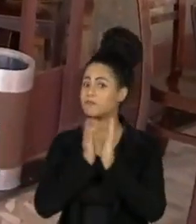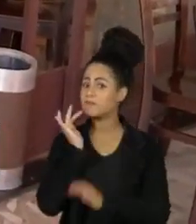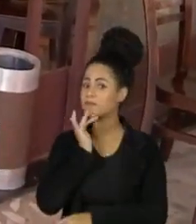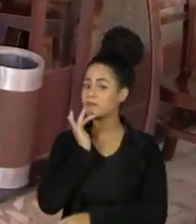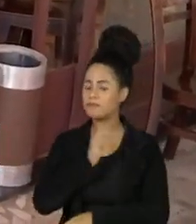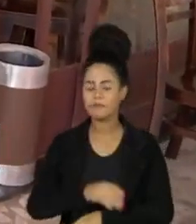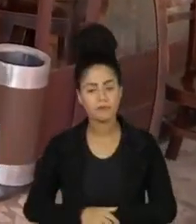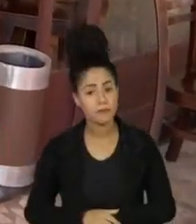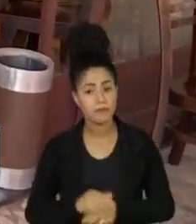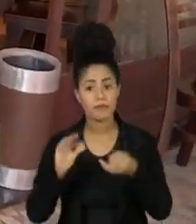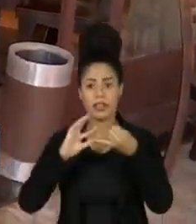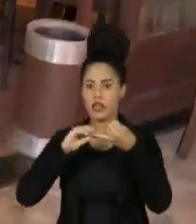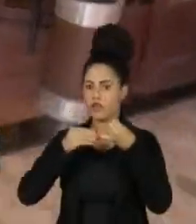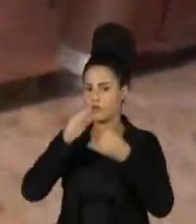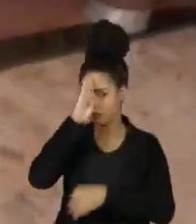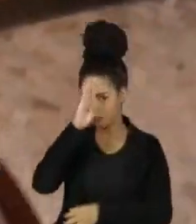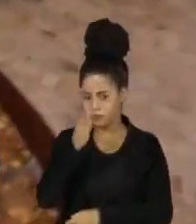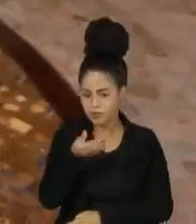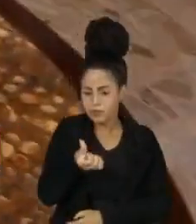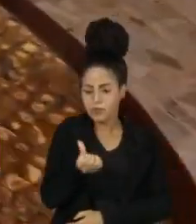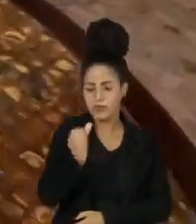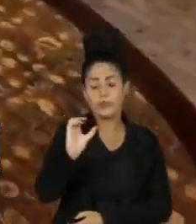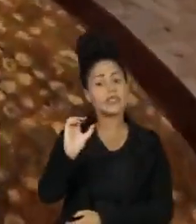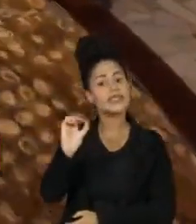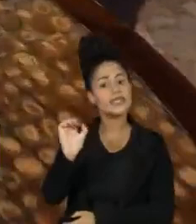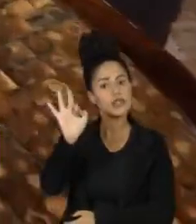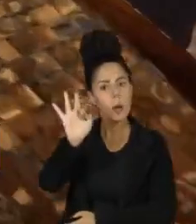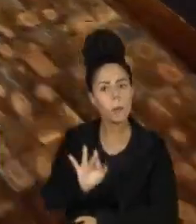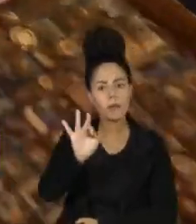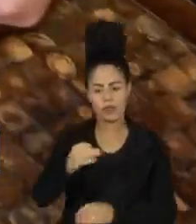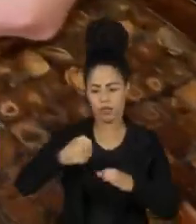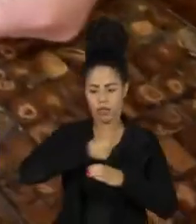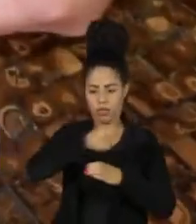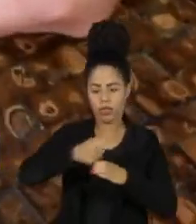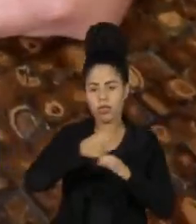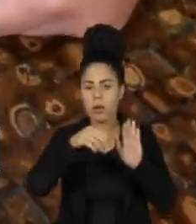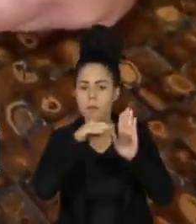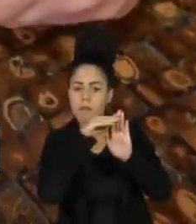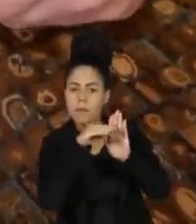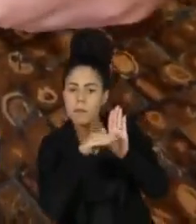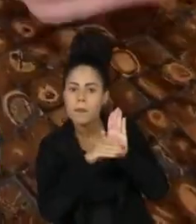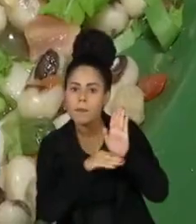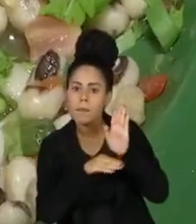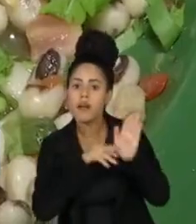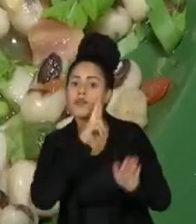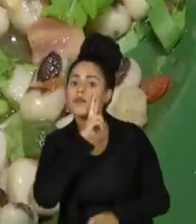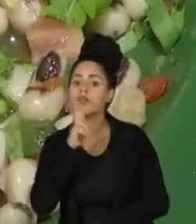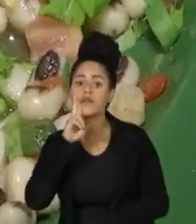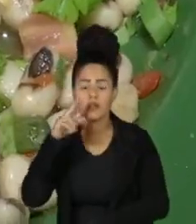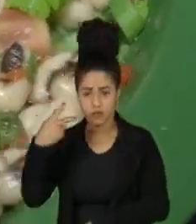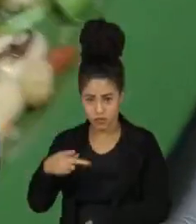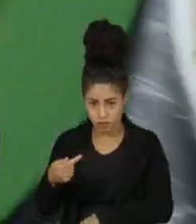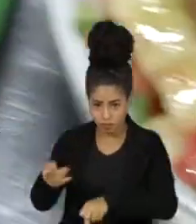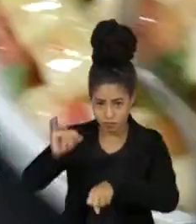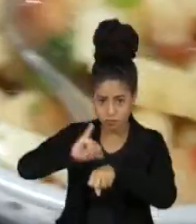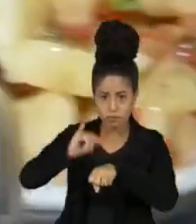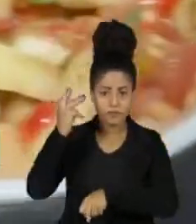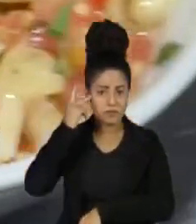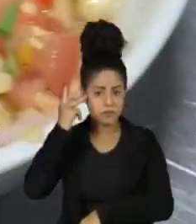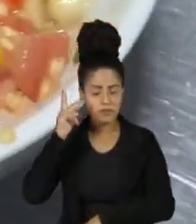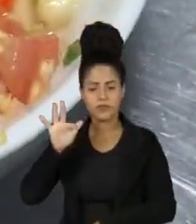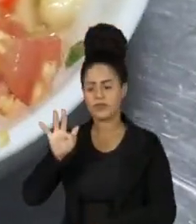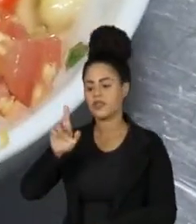é protagonista em mais de 60 pratos do cardápio deste restaurante no centro de São Paulo. O feijão fradinho